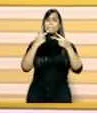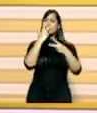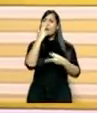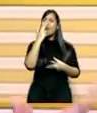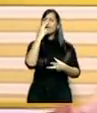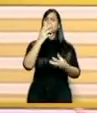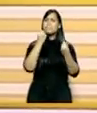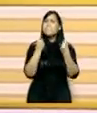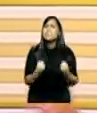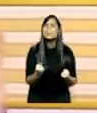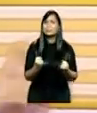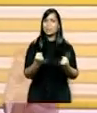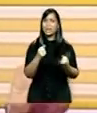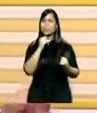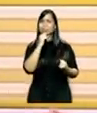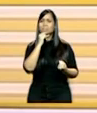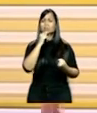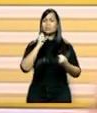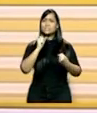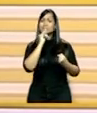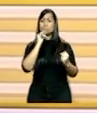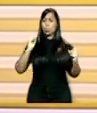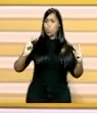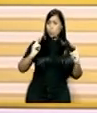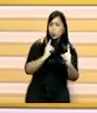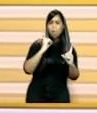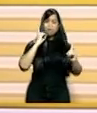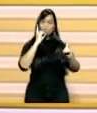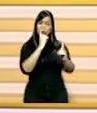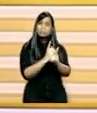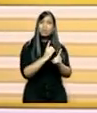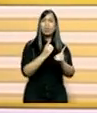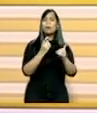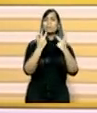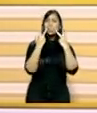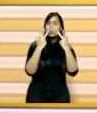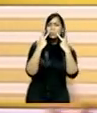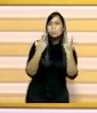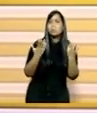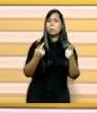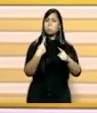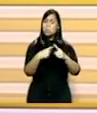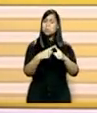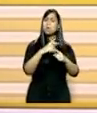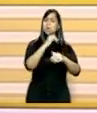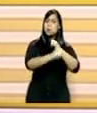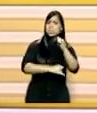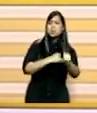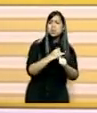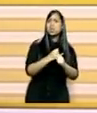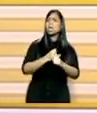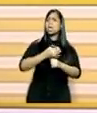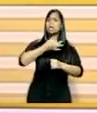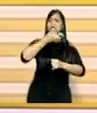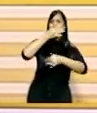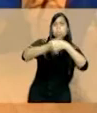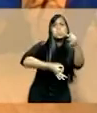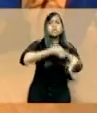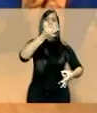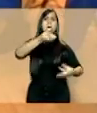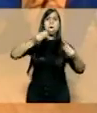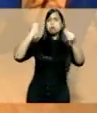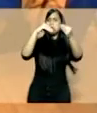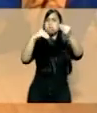você na rua, você me falou um negócio, eu fico quieto. Por que a hora que eu vou para a internet eu digo mesmo o que eu estou pensando? Eu digo, eu respondo.